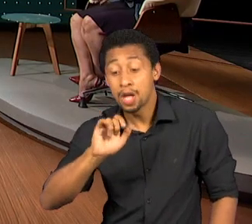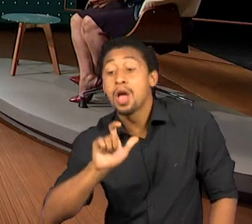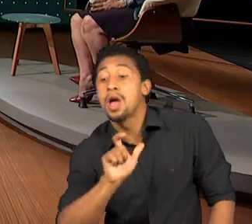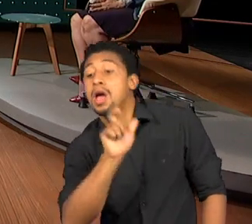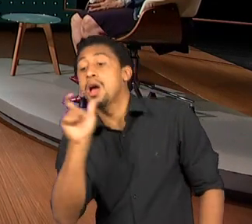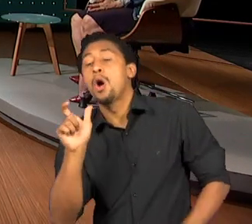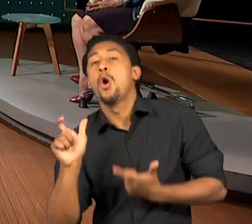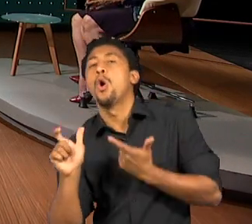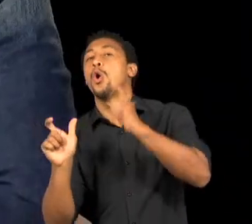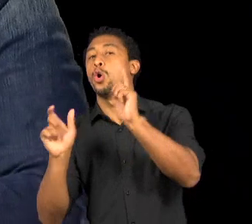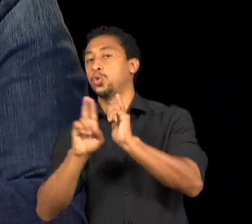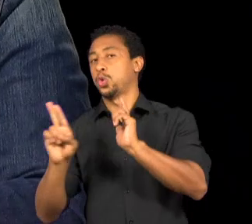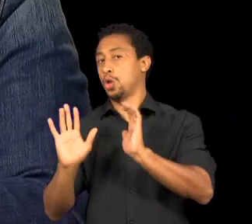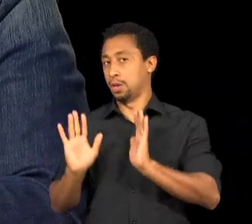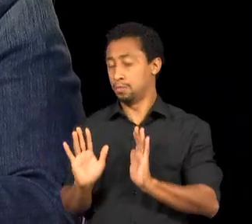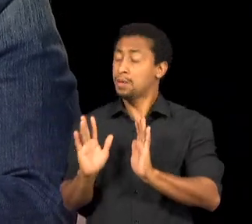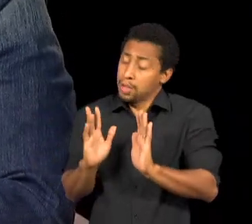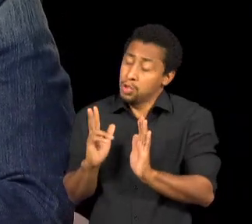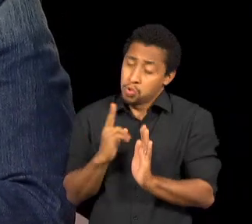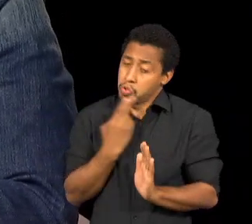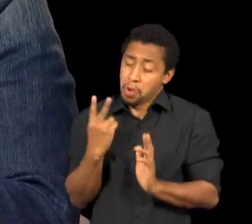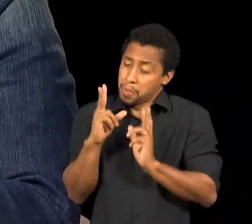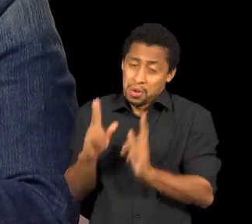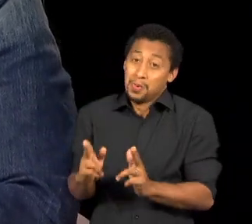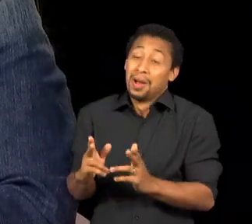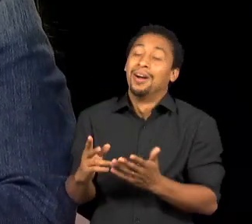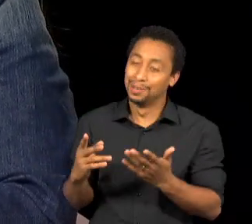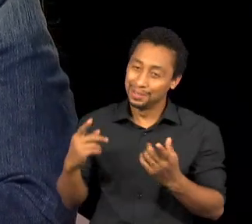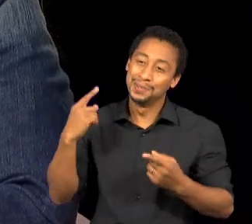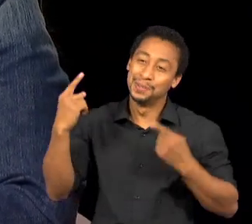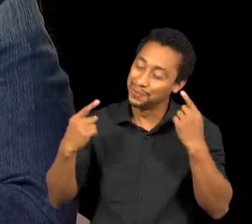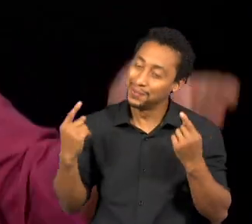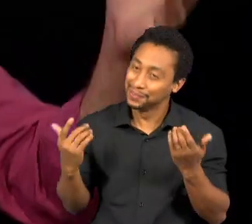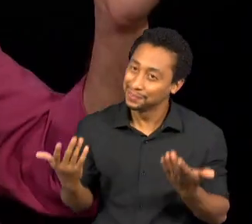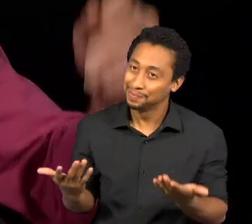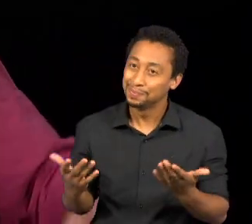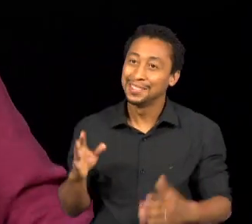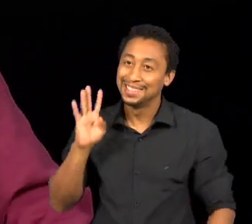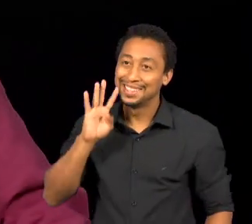falo, nossa, que coisa louca. Muito legal.